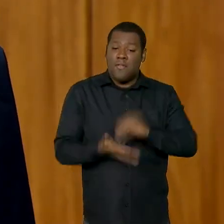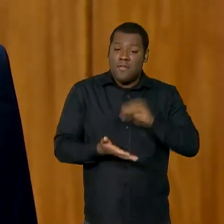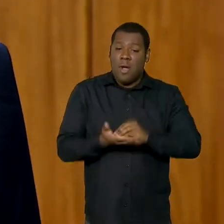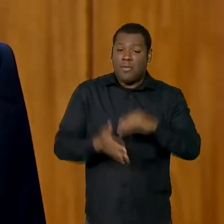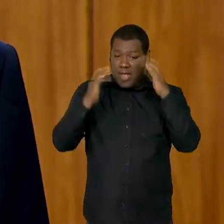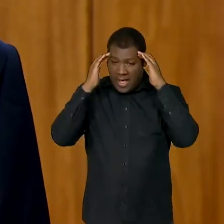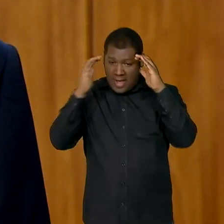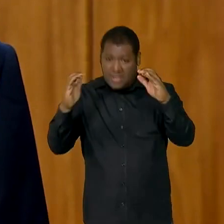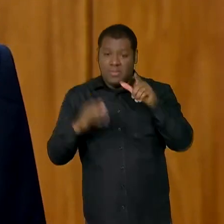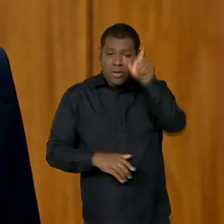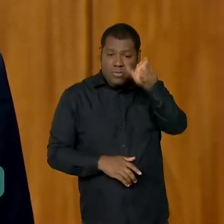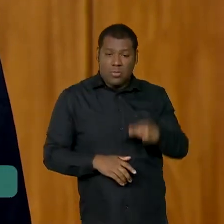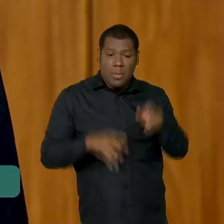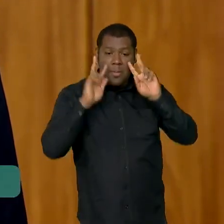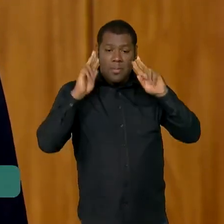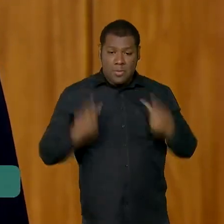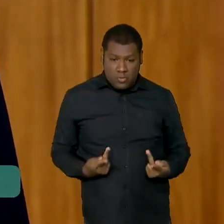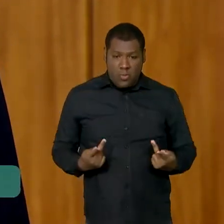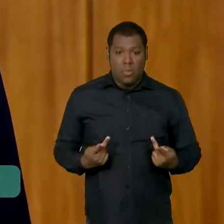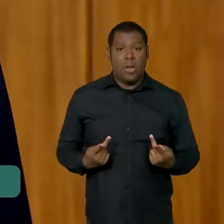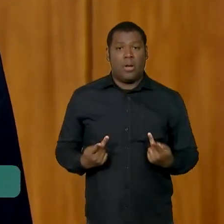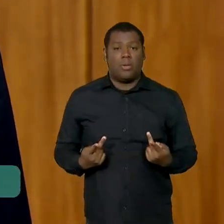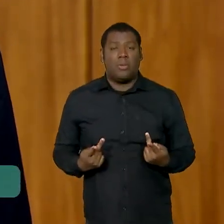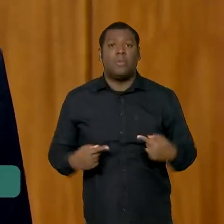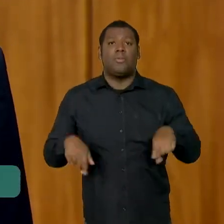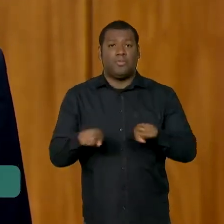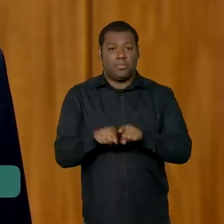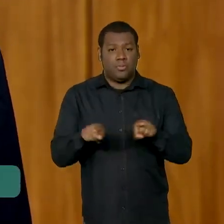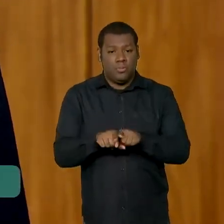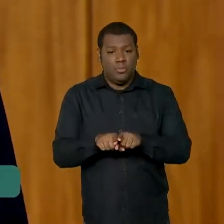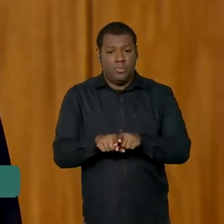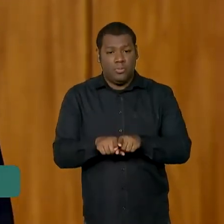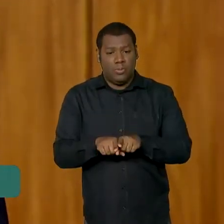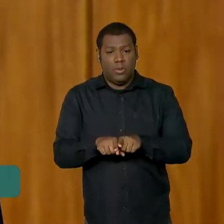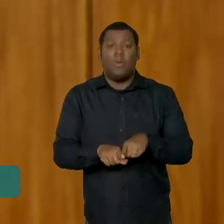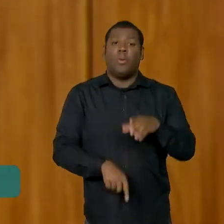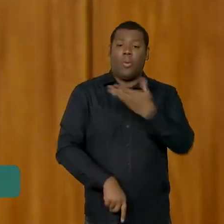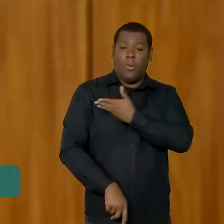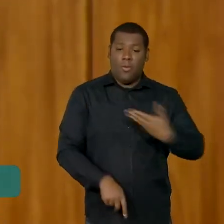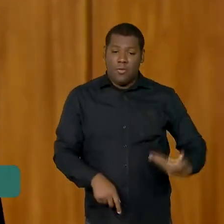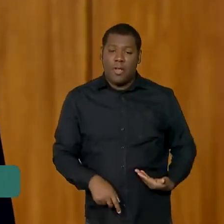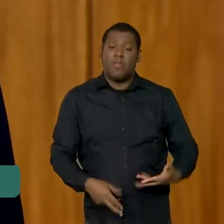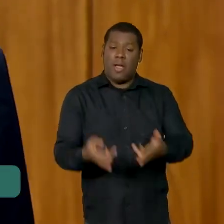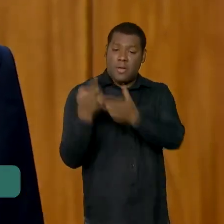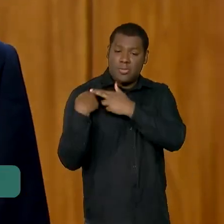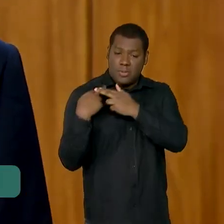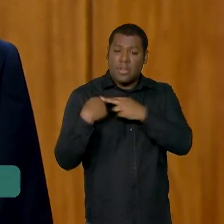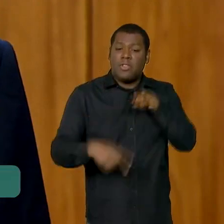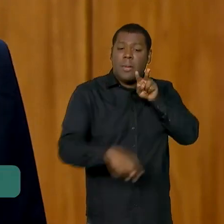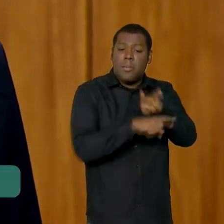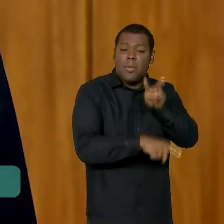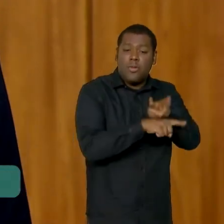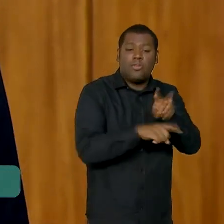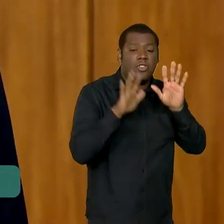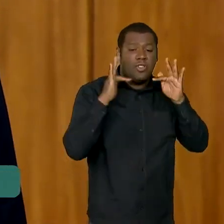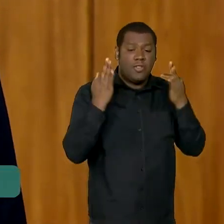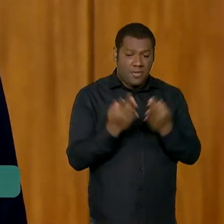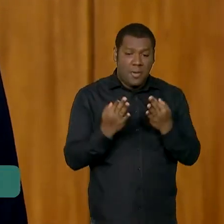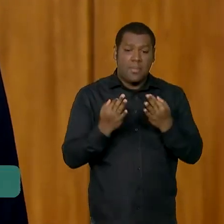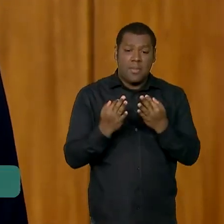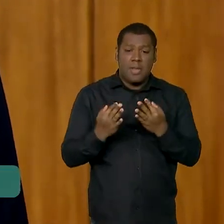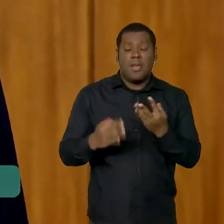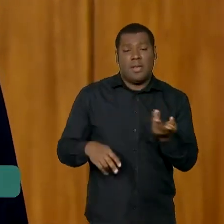da individualização da pena e na obrigação que tem o Estado de proteger a família, que se encontra